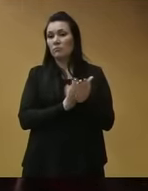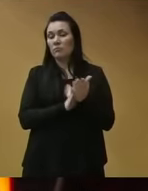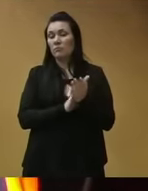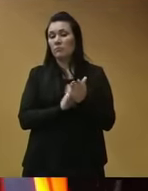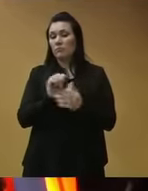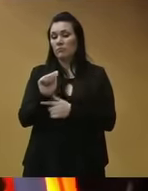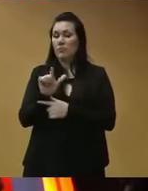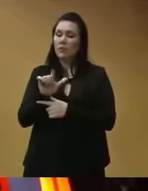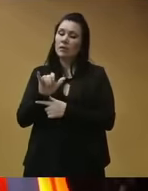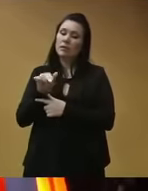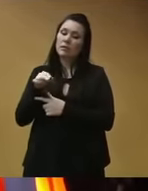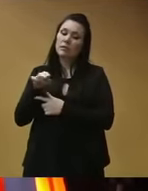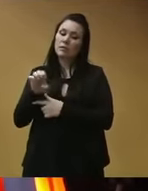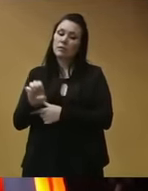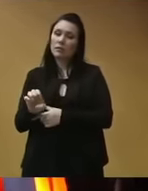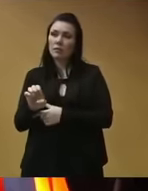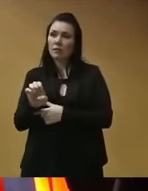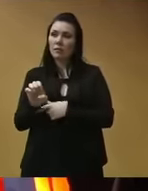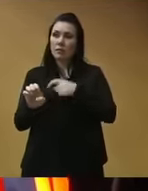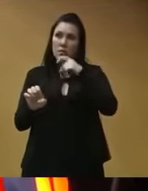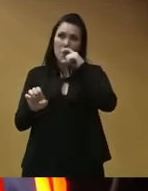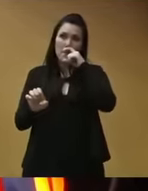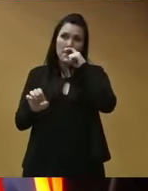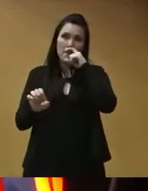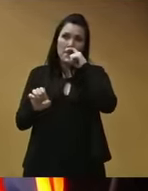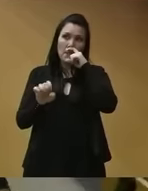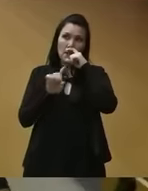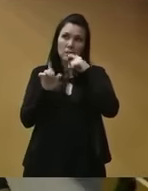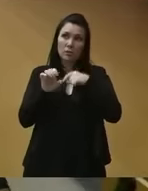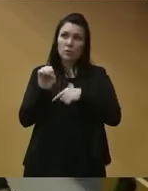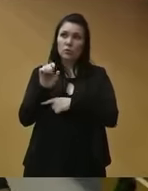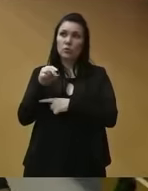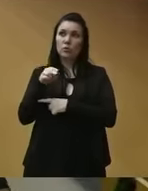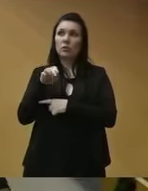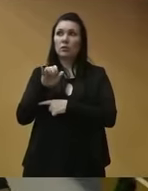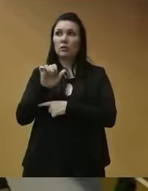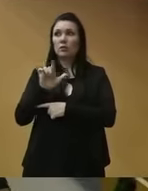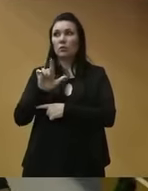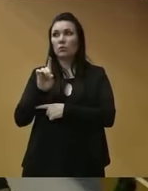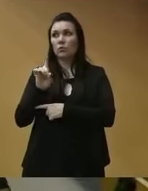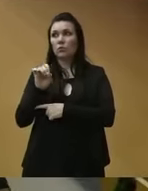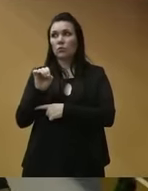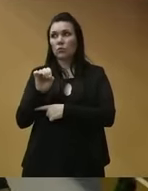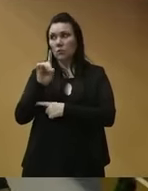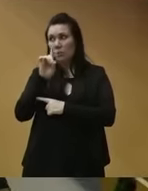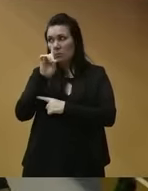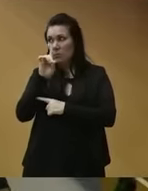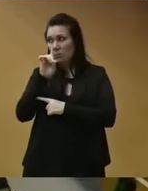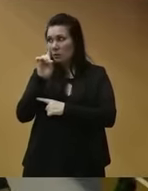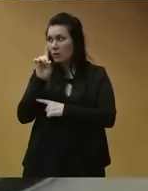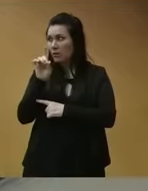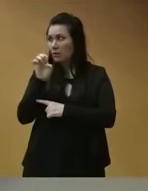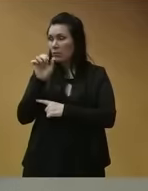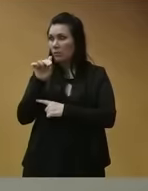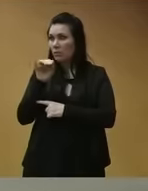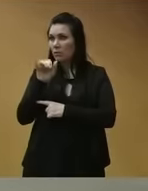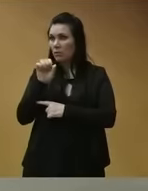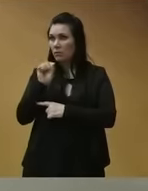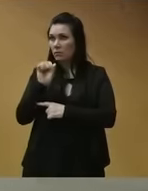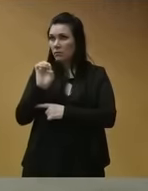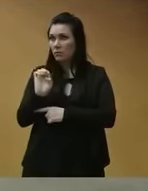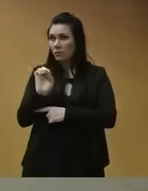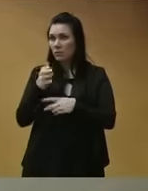Aline de Souza Muniz, filha de Zomildo Davi Furtado Muniz e Denise de Souza Muniz, natural de